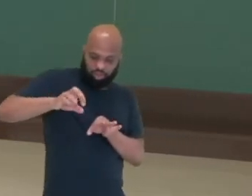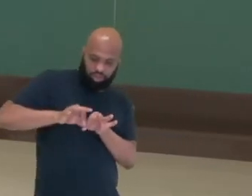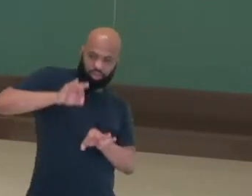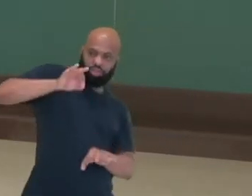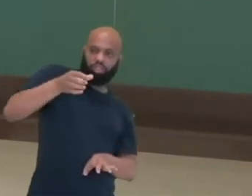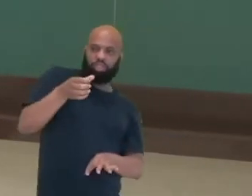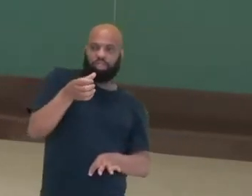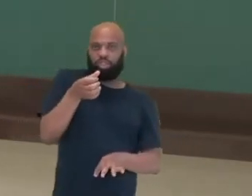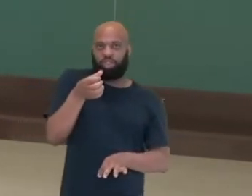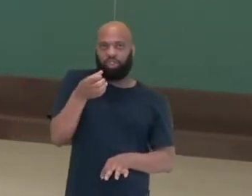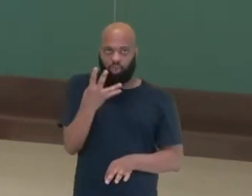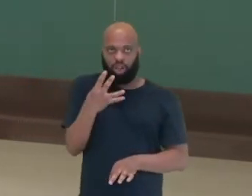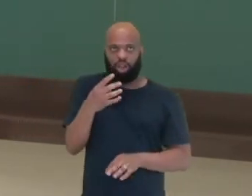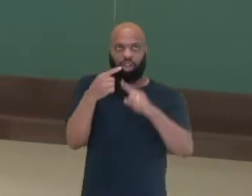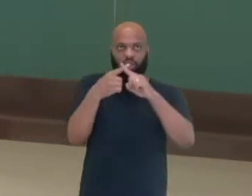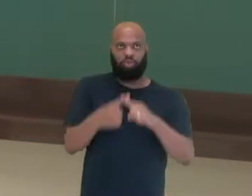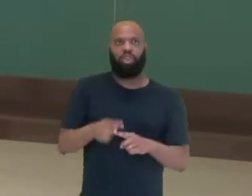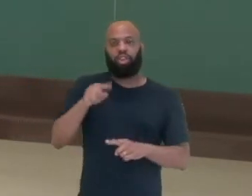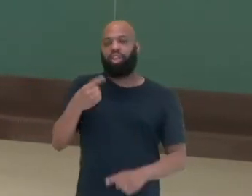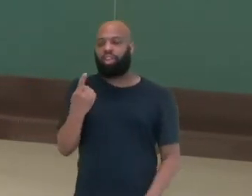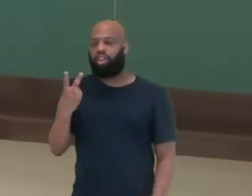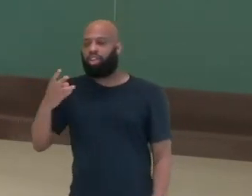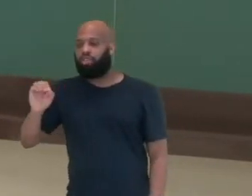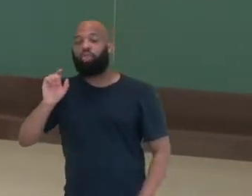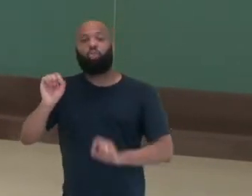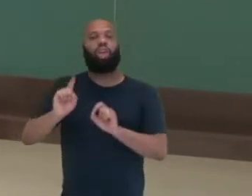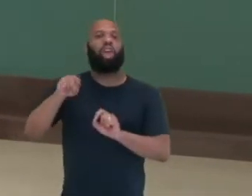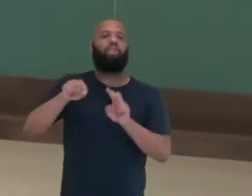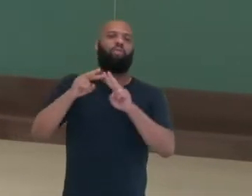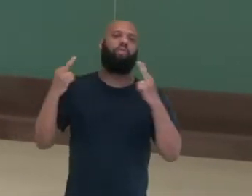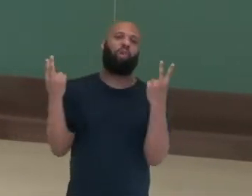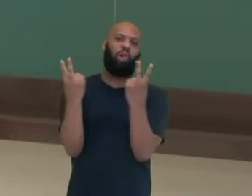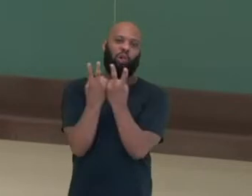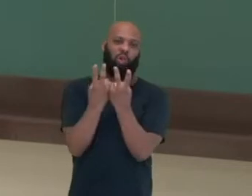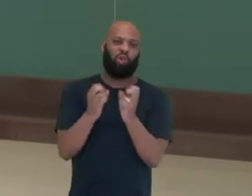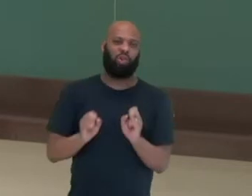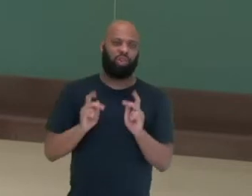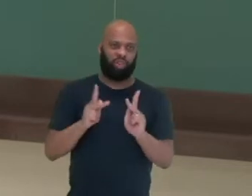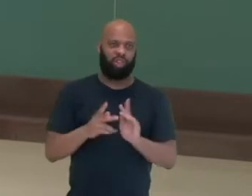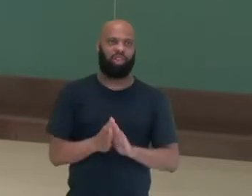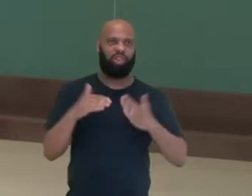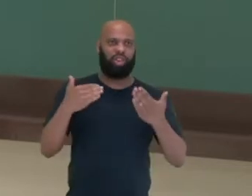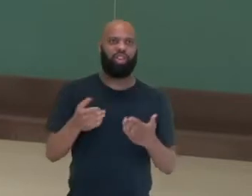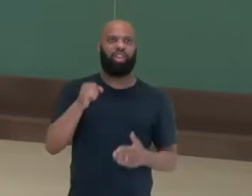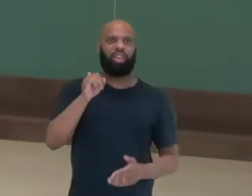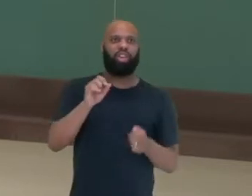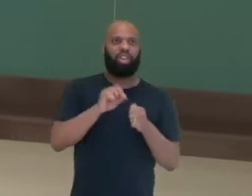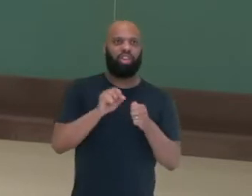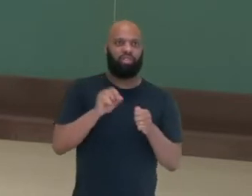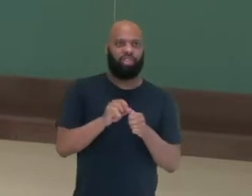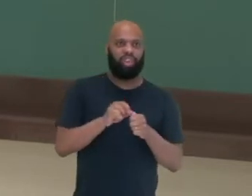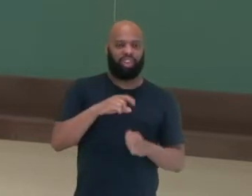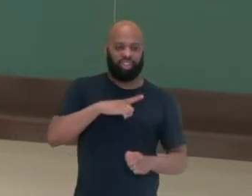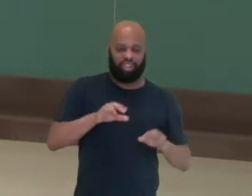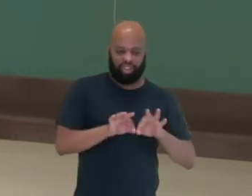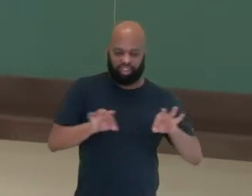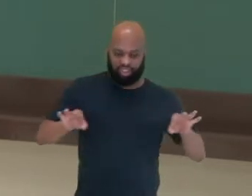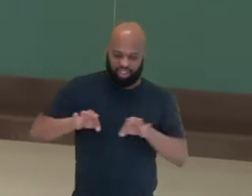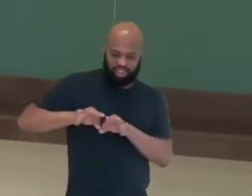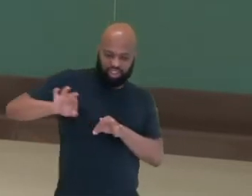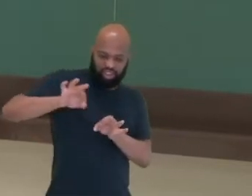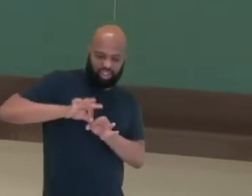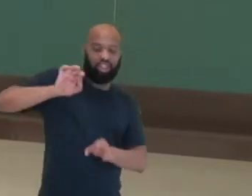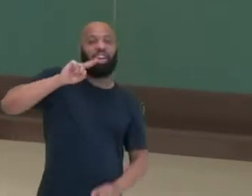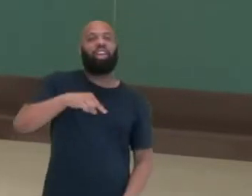ser 120. Então, esse 120 a gente chama de volume, isso mesmo, tá? Então, multiplicamos as 3 dimensões, né?